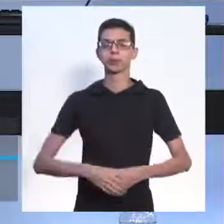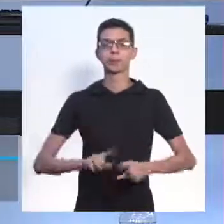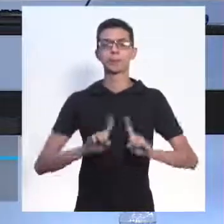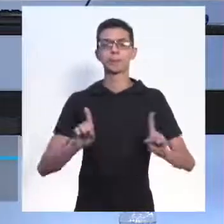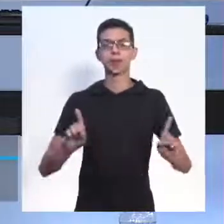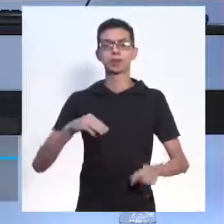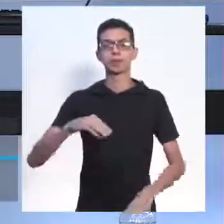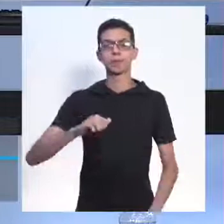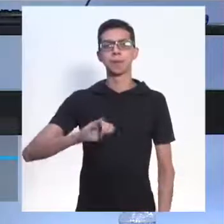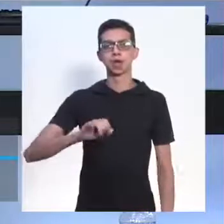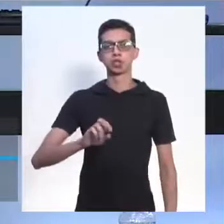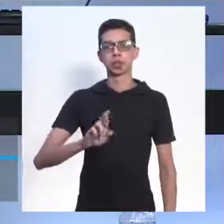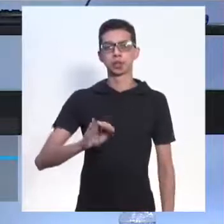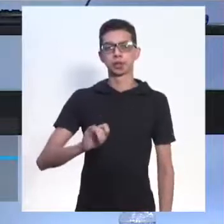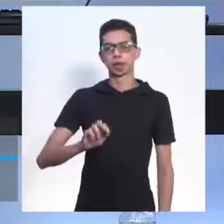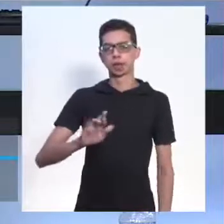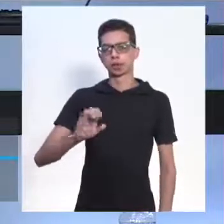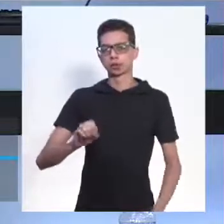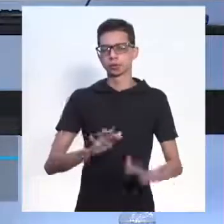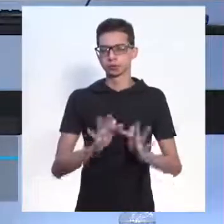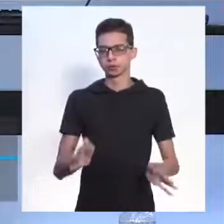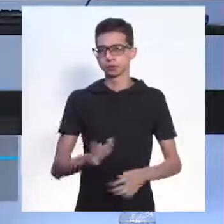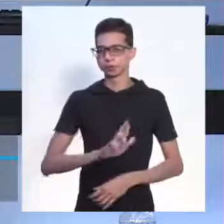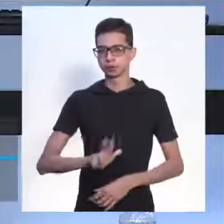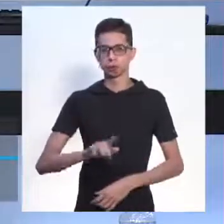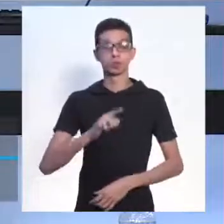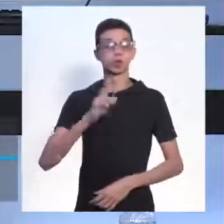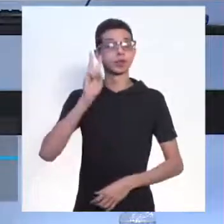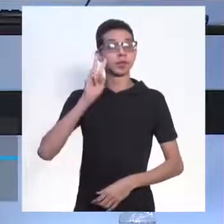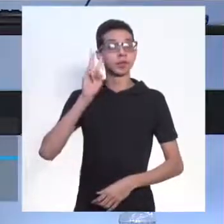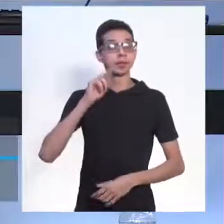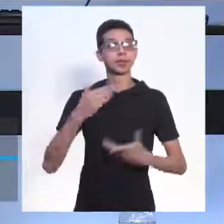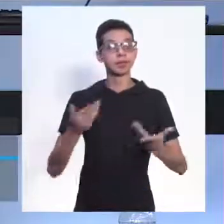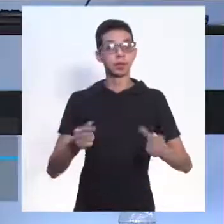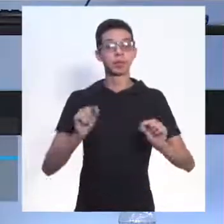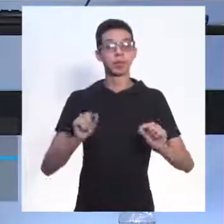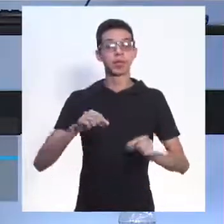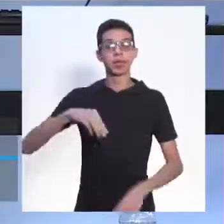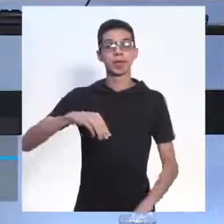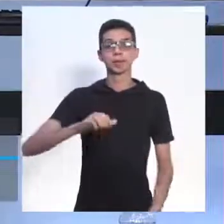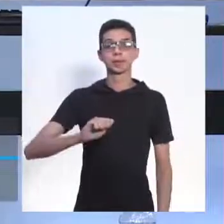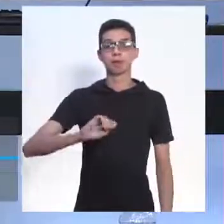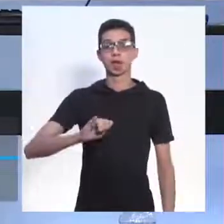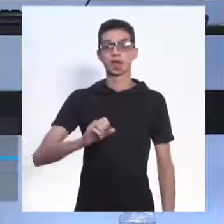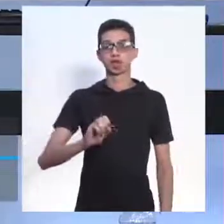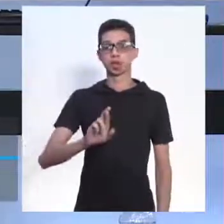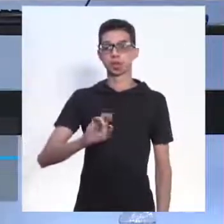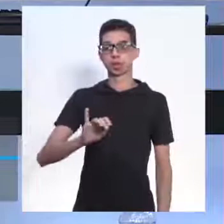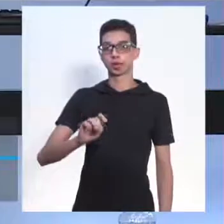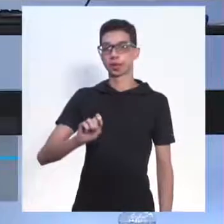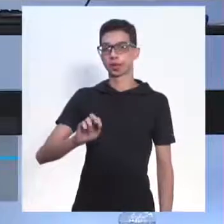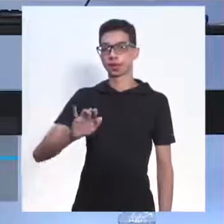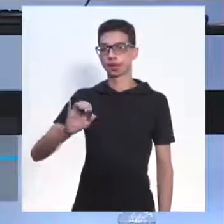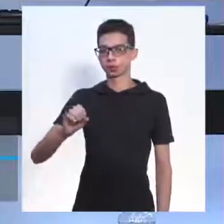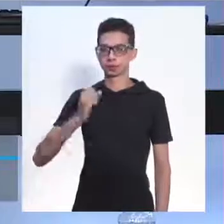há outra forma de eleição né então lembrem que o sistema majoritário é para senadores